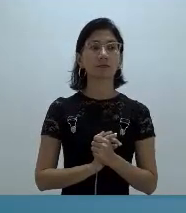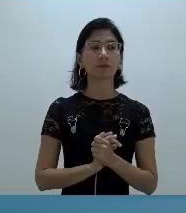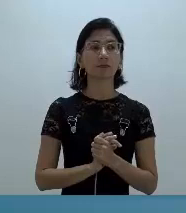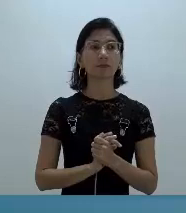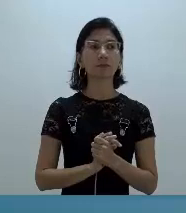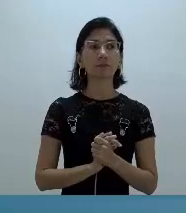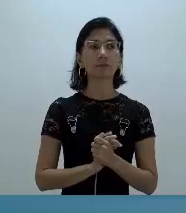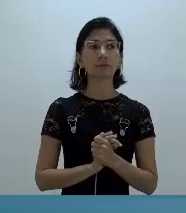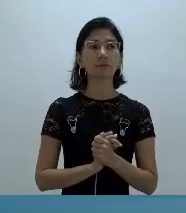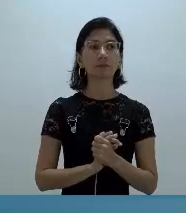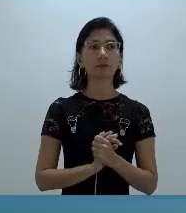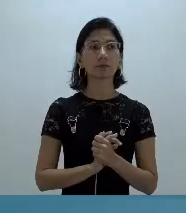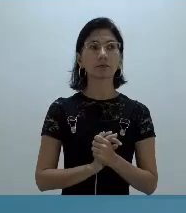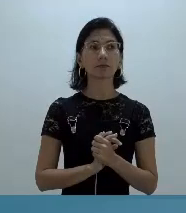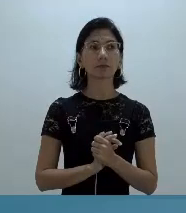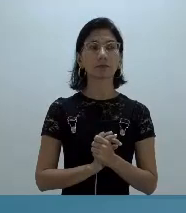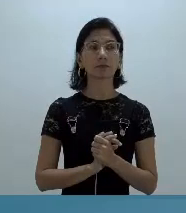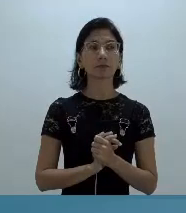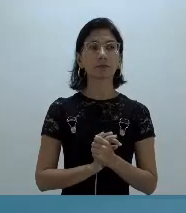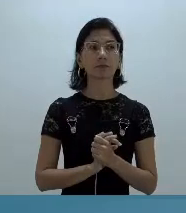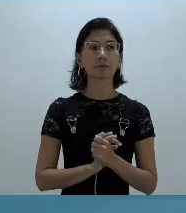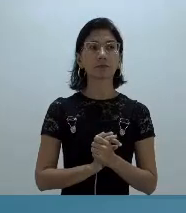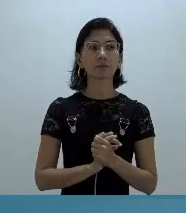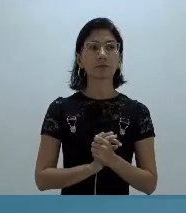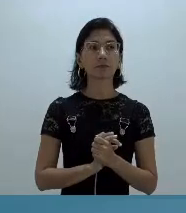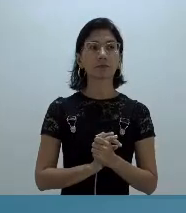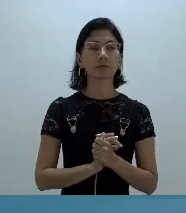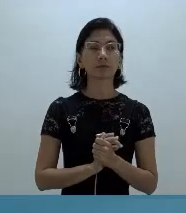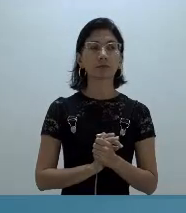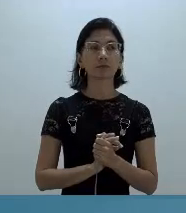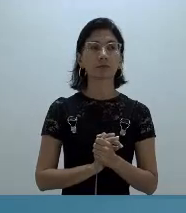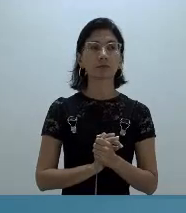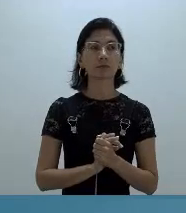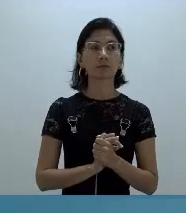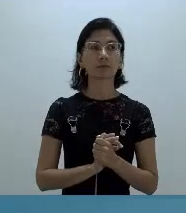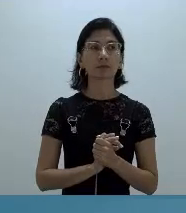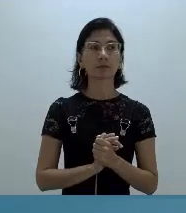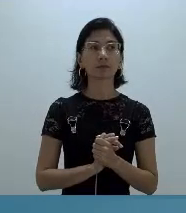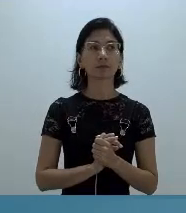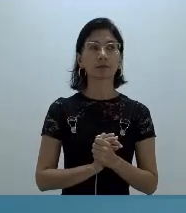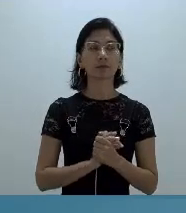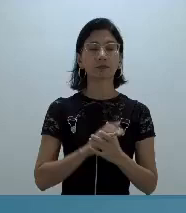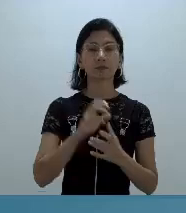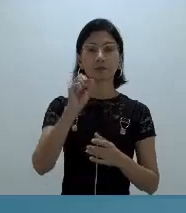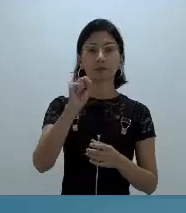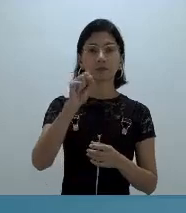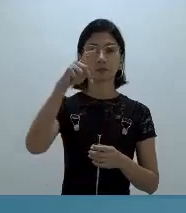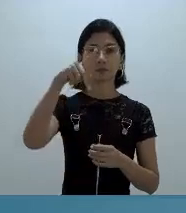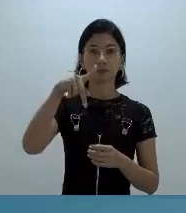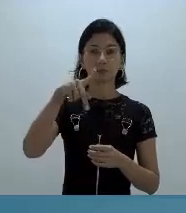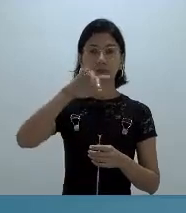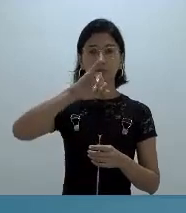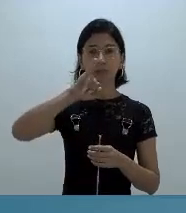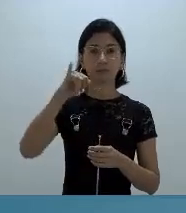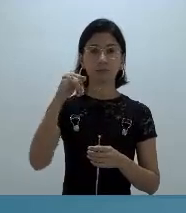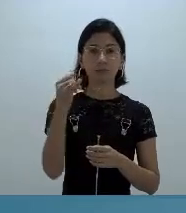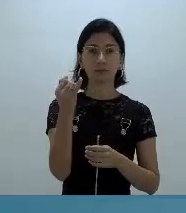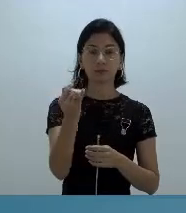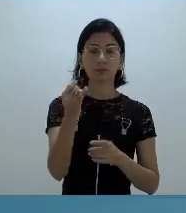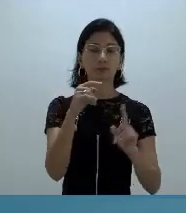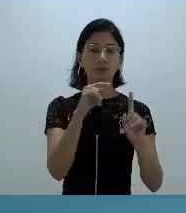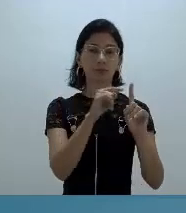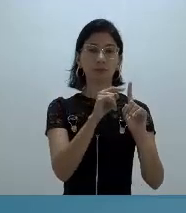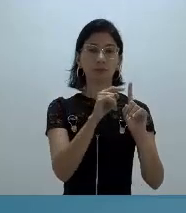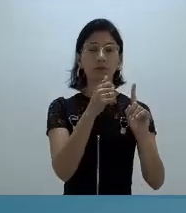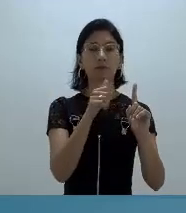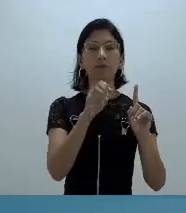extinção também parcial da execução, fechado, suspensão. Curso fiscal, relator ministro do Justiça Salomão, trânsito